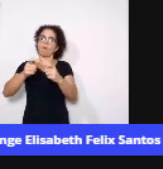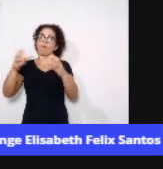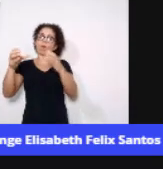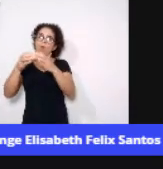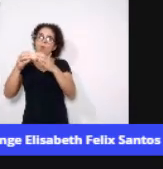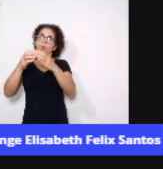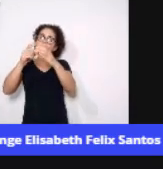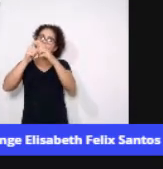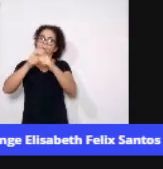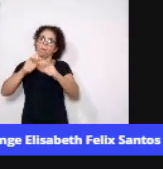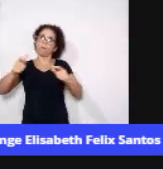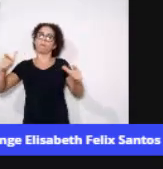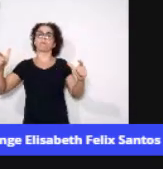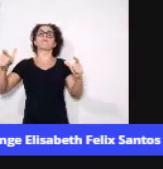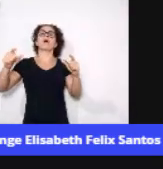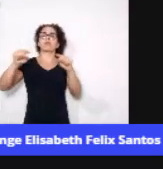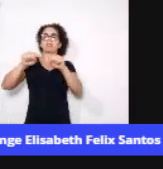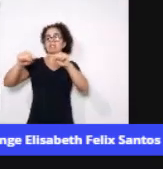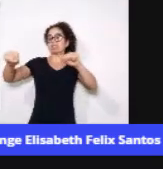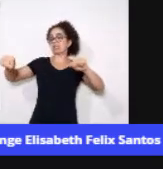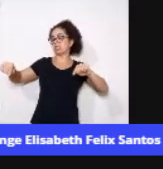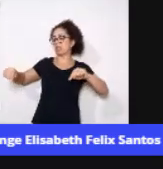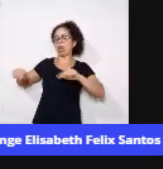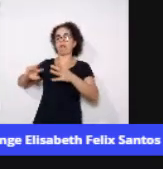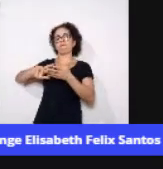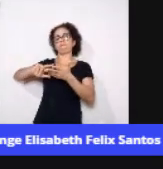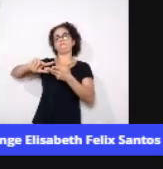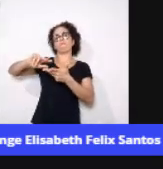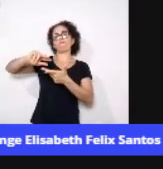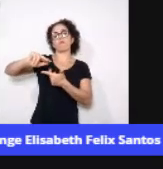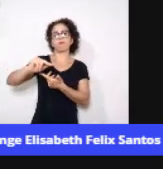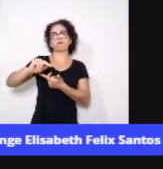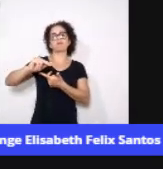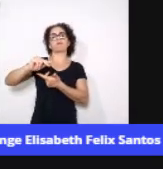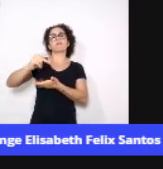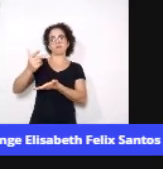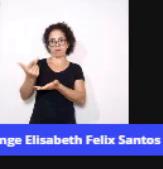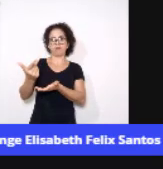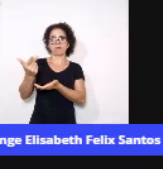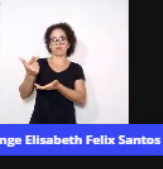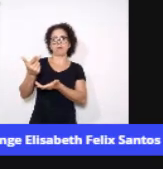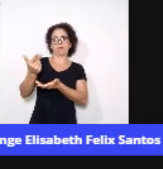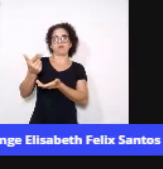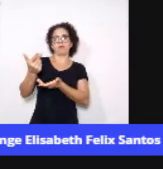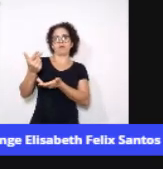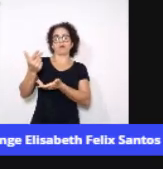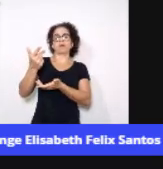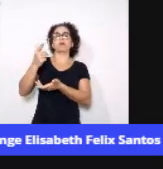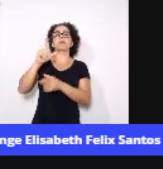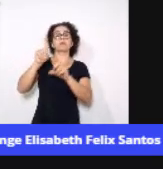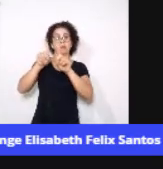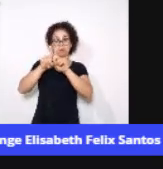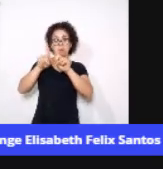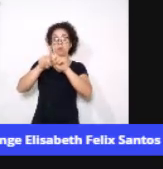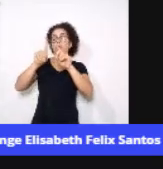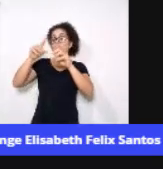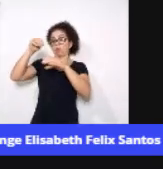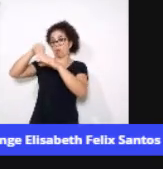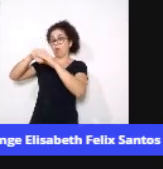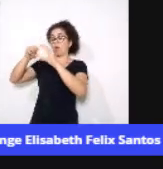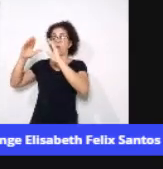multisseriadas, a qual nós temos hoje na nossa educação do campo. E, além disso, nós podemos trabalhar na educação